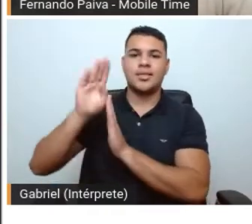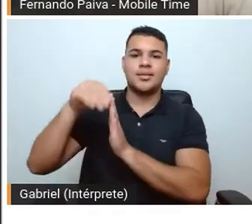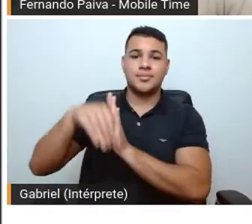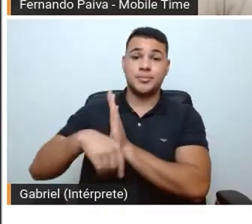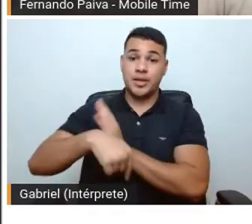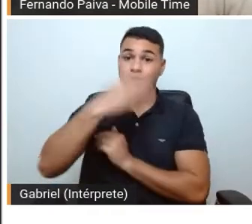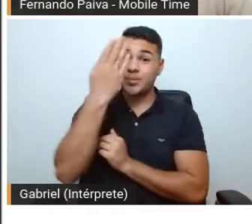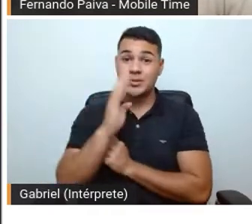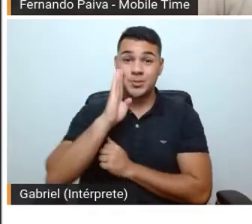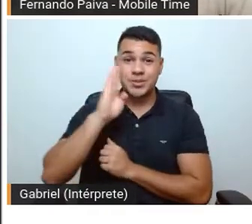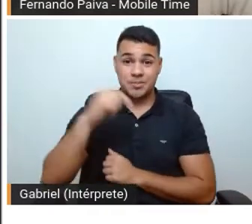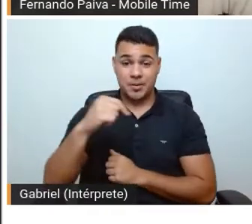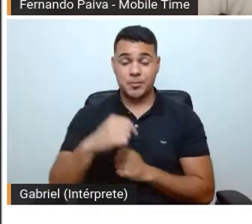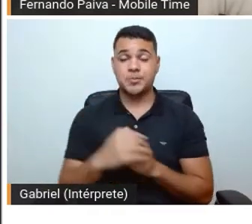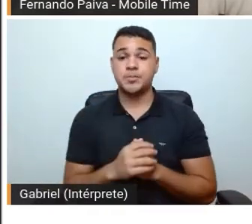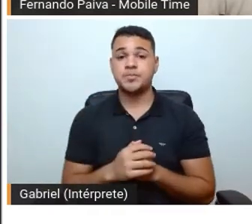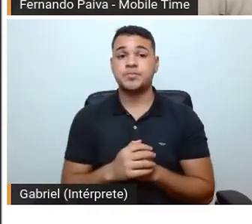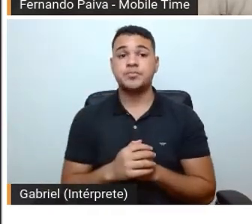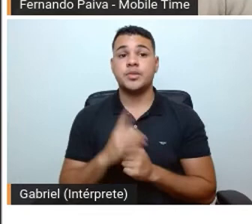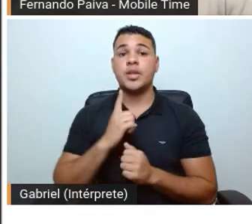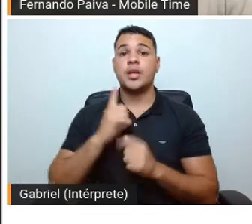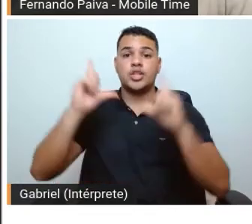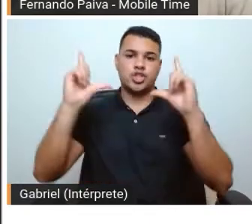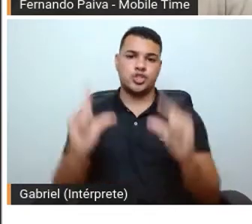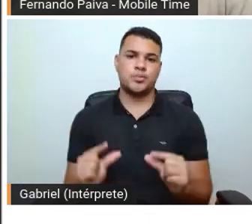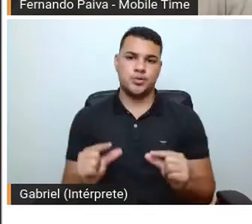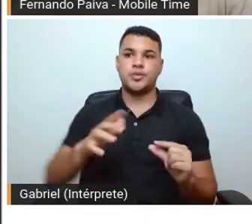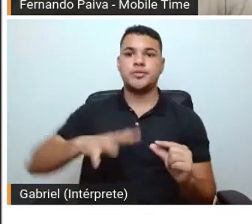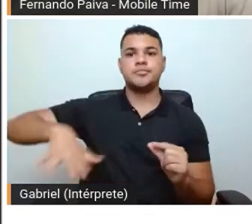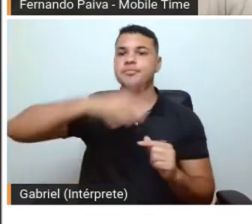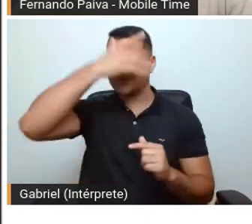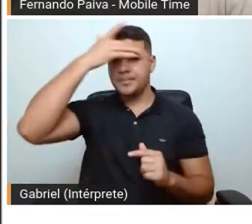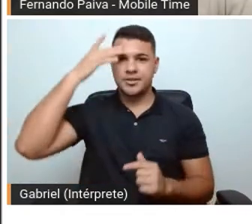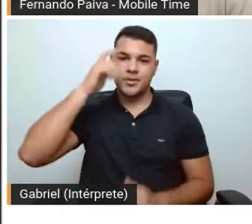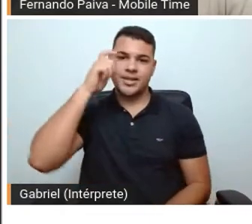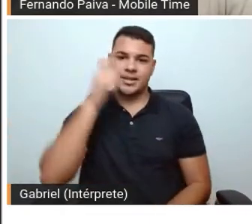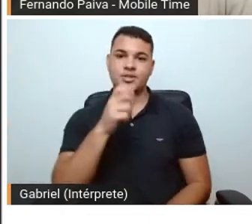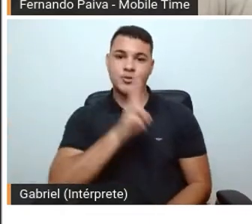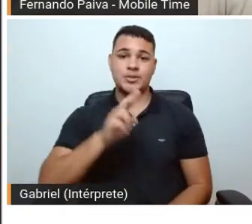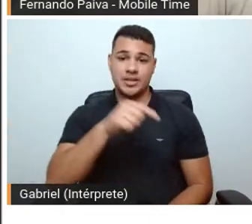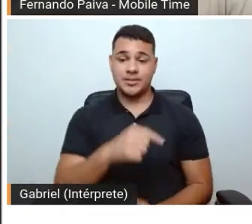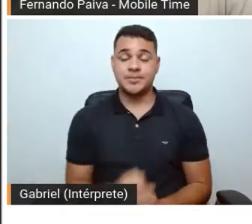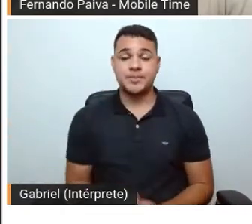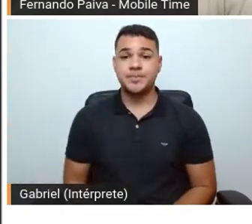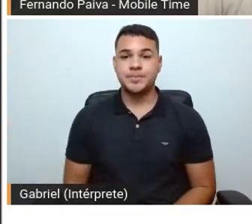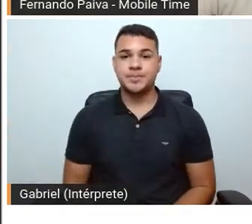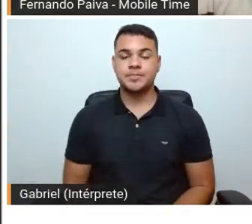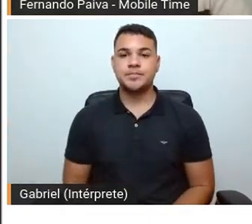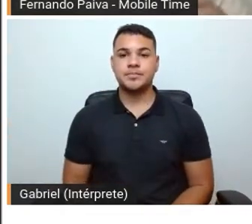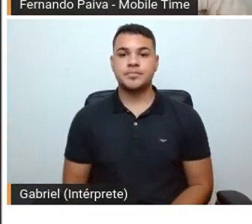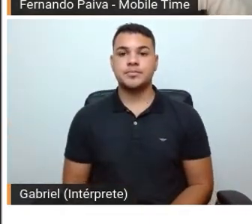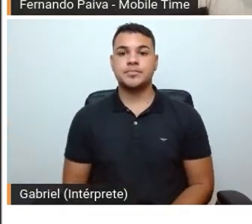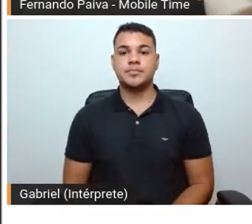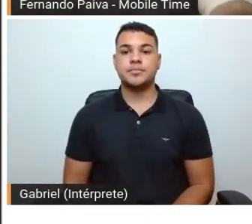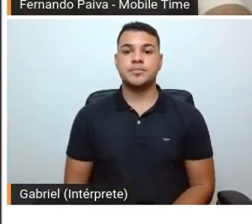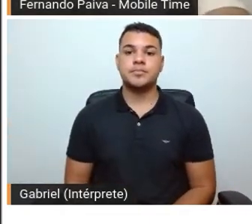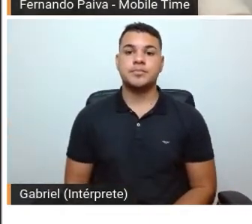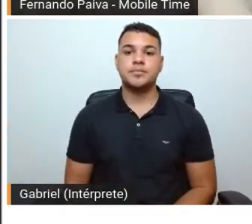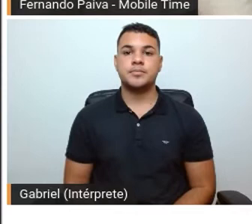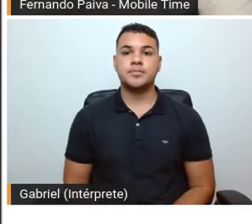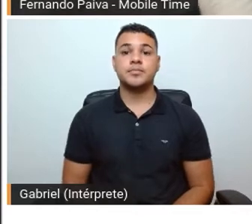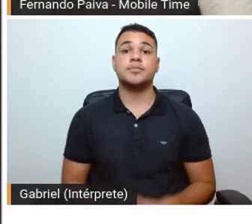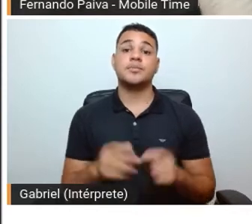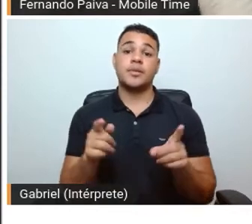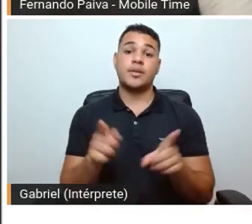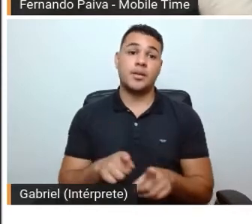no Brasil tá diminuindo interesse do público por ele é uma outra coisa aqui eu acho que